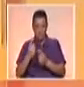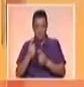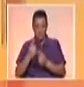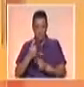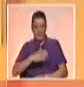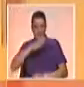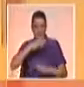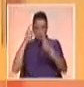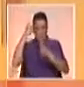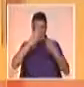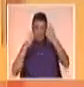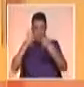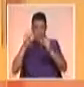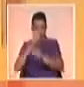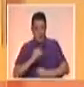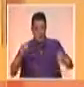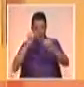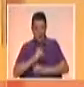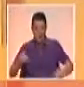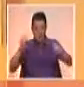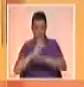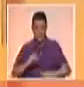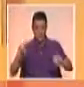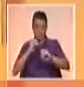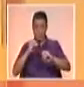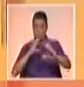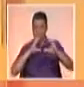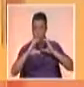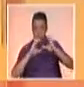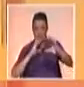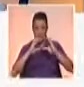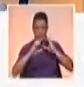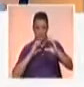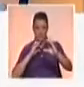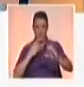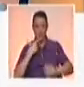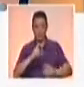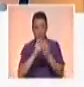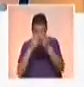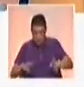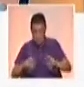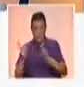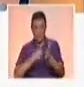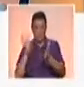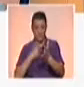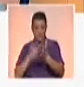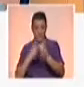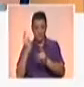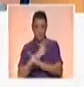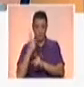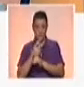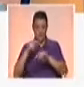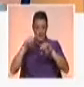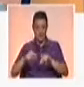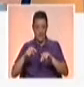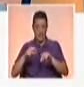quer dizer que no pensamento não existia nada porque ela não tinha de facto essa linguagem. Faltava alguma coisa que ligasse esses elementos, não é? Uma espécie de cola que ligasse ali os elementos, neste faltava caso.